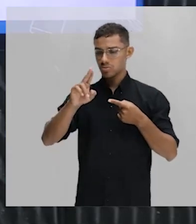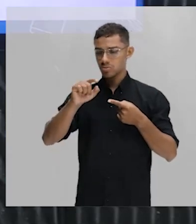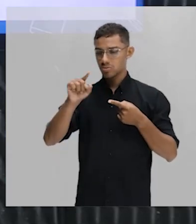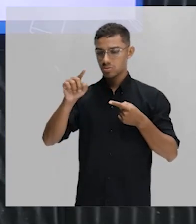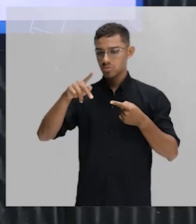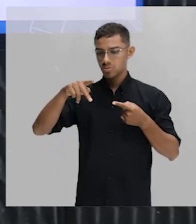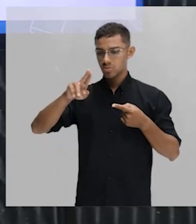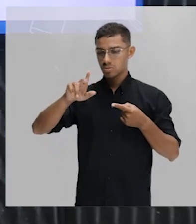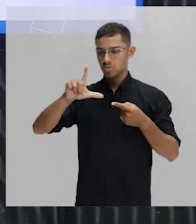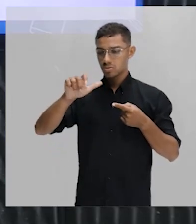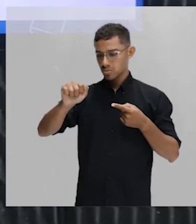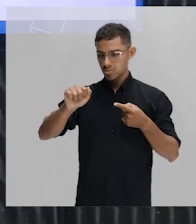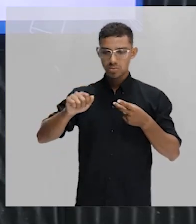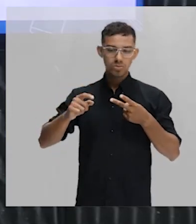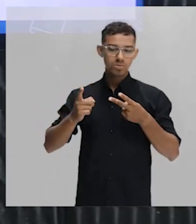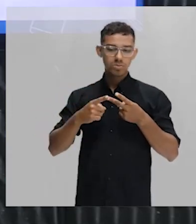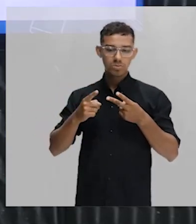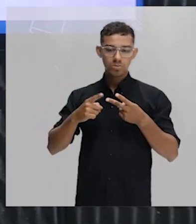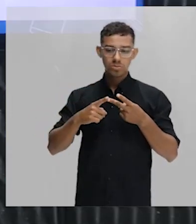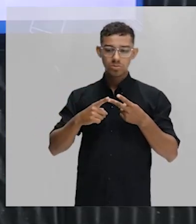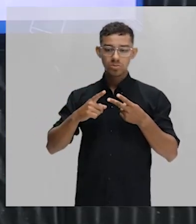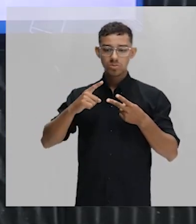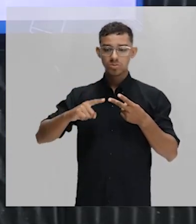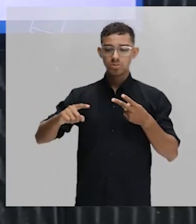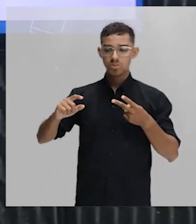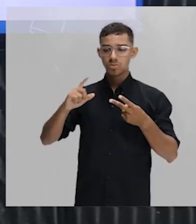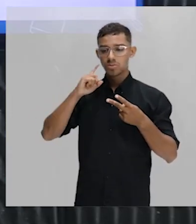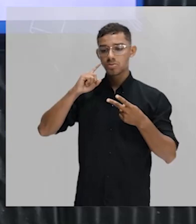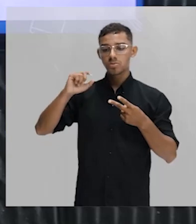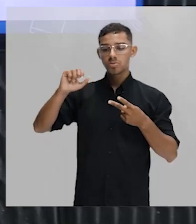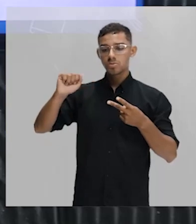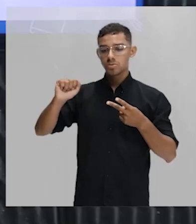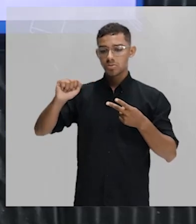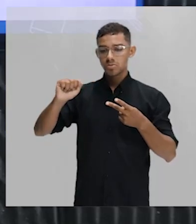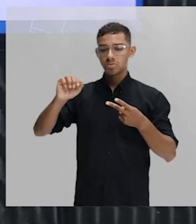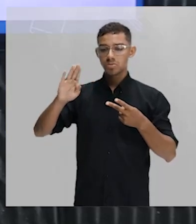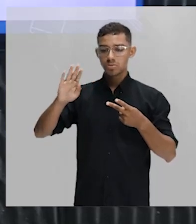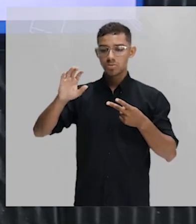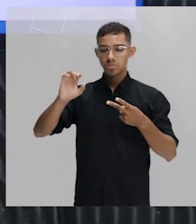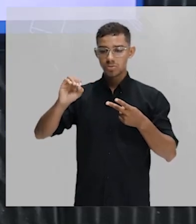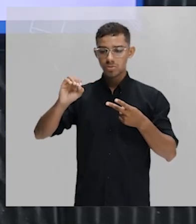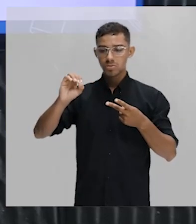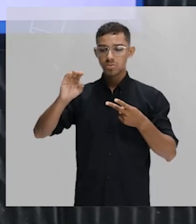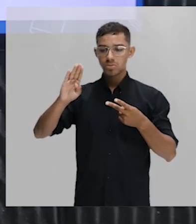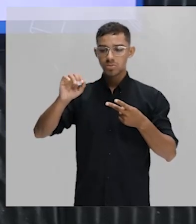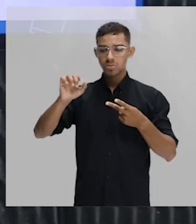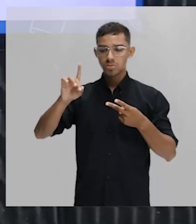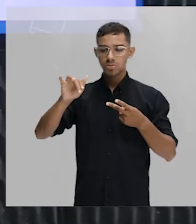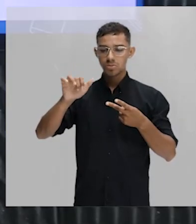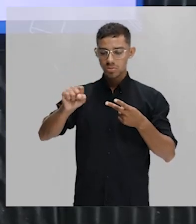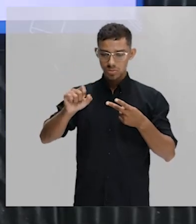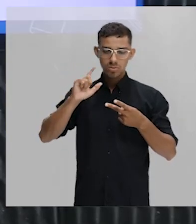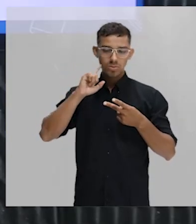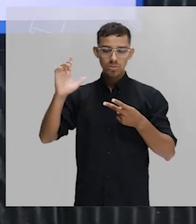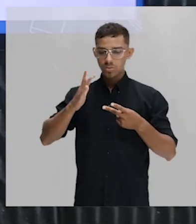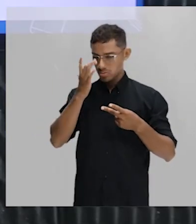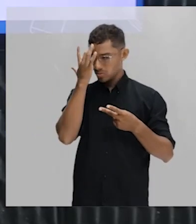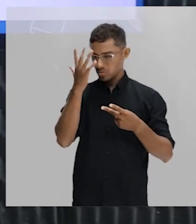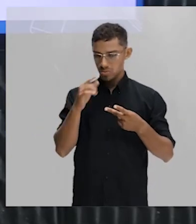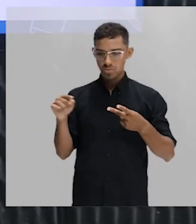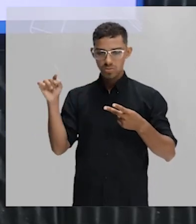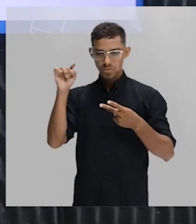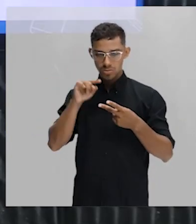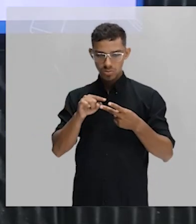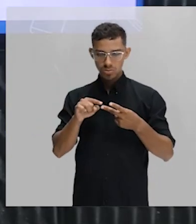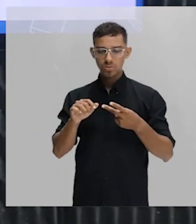são chamados de abóbadas. Abóbadas. Eu vou repetir a palavra, inclusive para facilitar a interpretação em